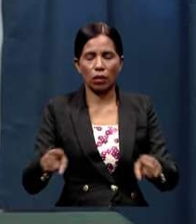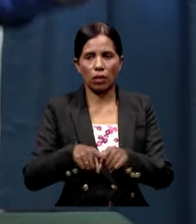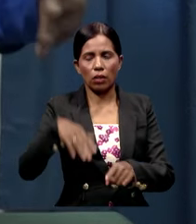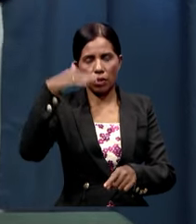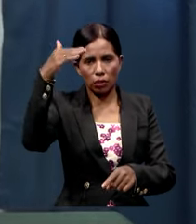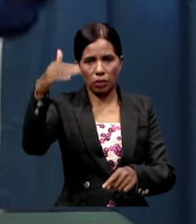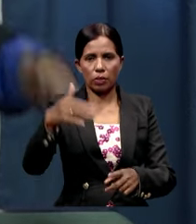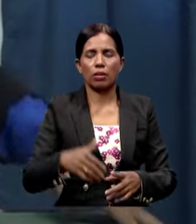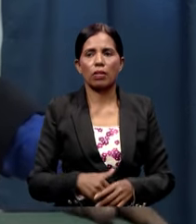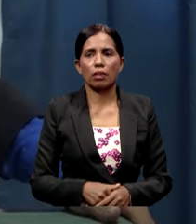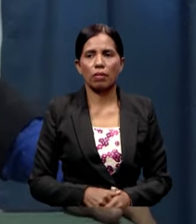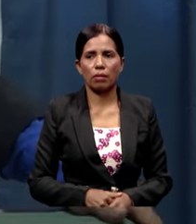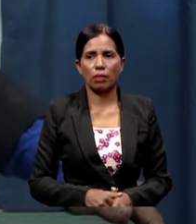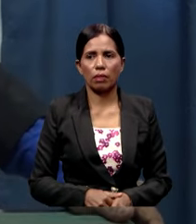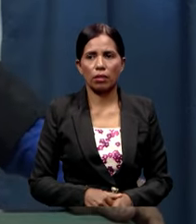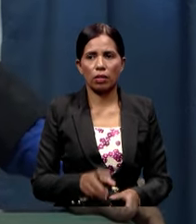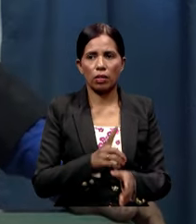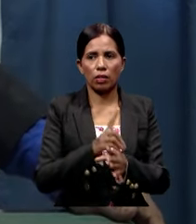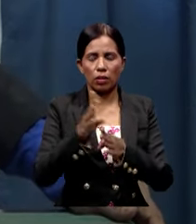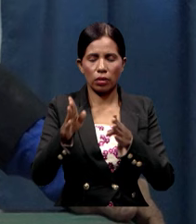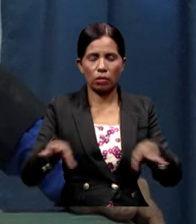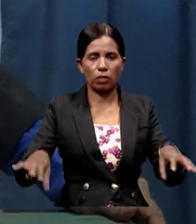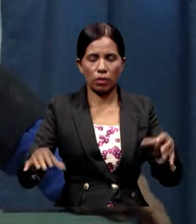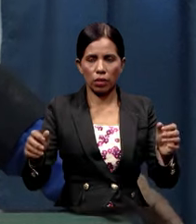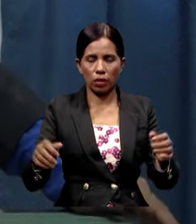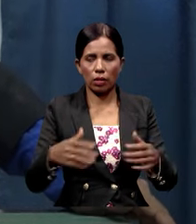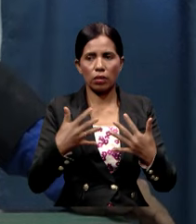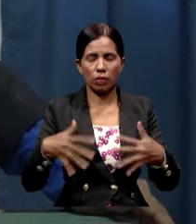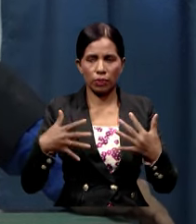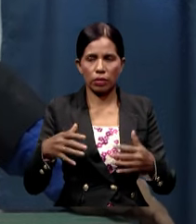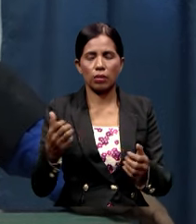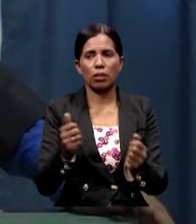toba nessa direção da luta sira, então tem grau